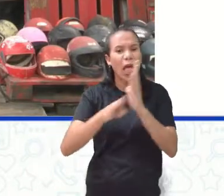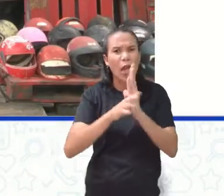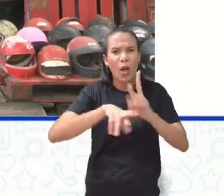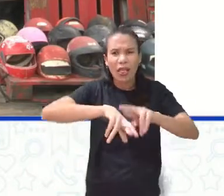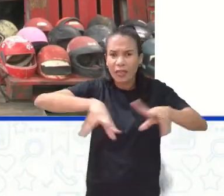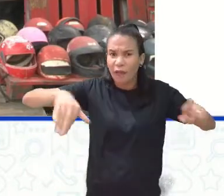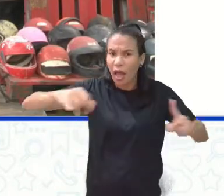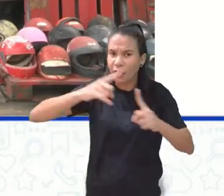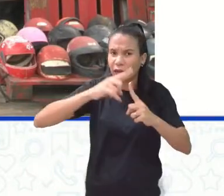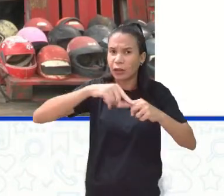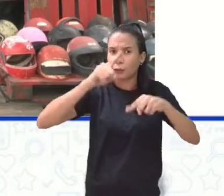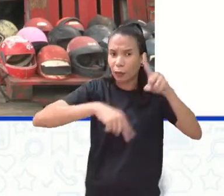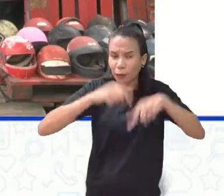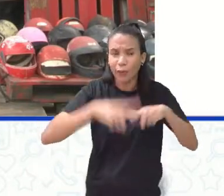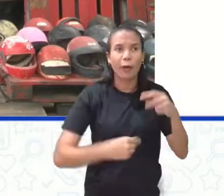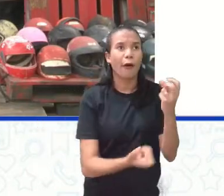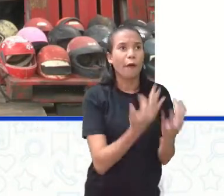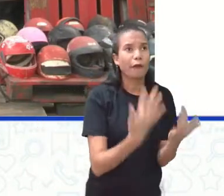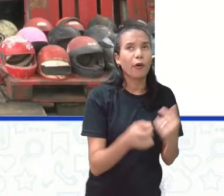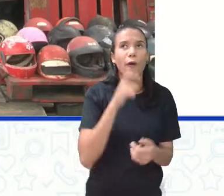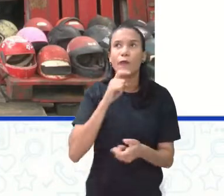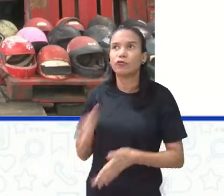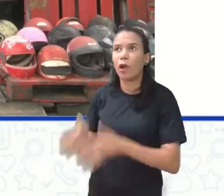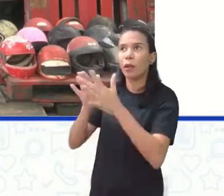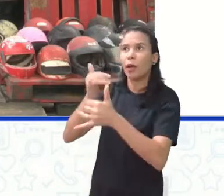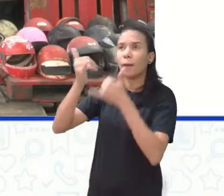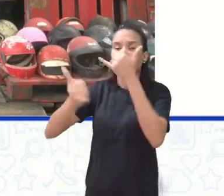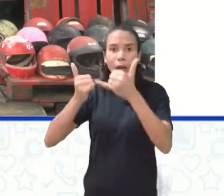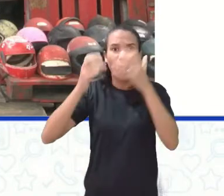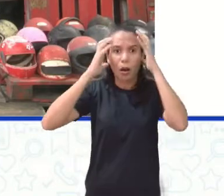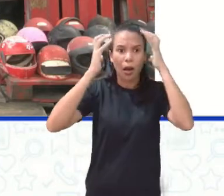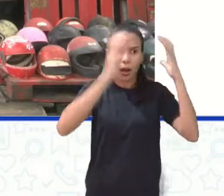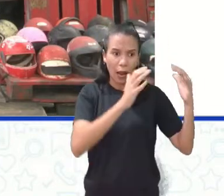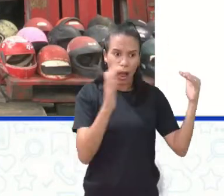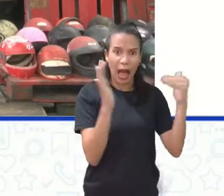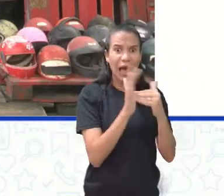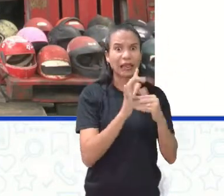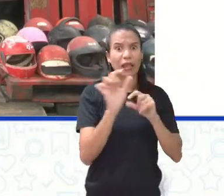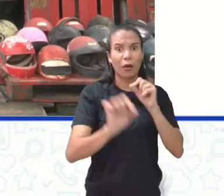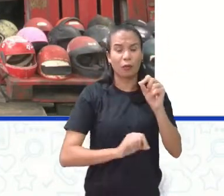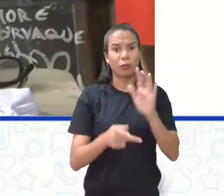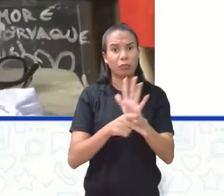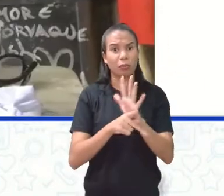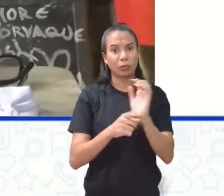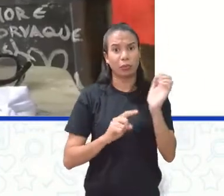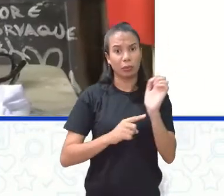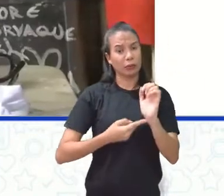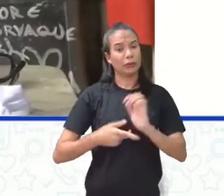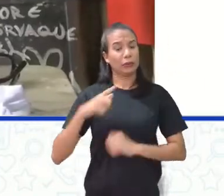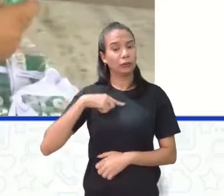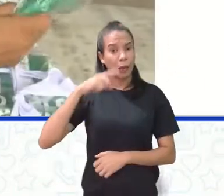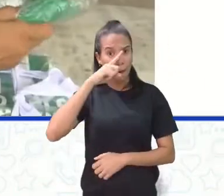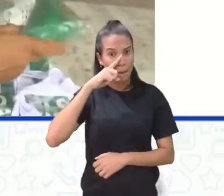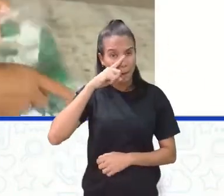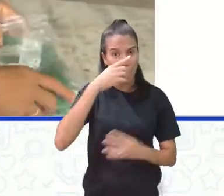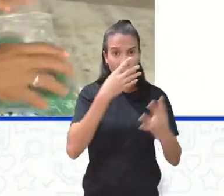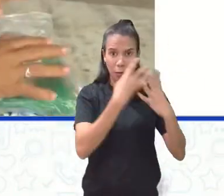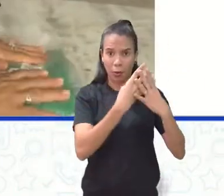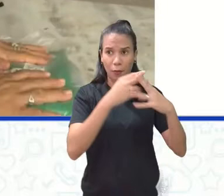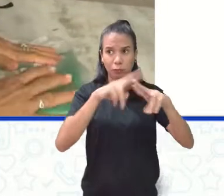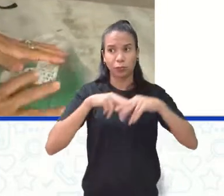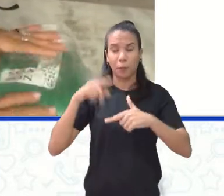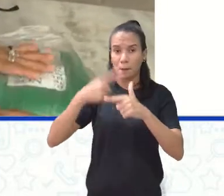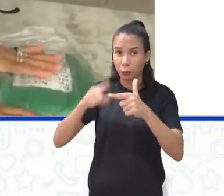de objetos: fogões, geladeiras, brinquedos, capacetes e até uma tornozeleira eletrônica. Diante de tantos problemas, a